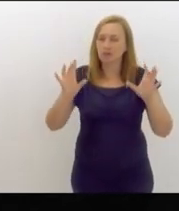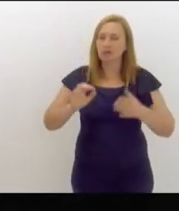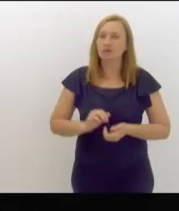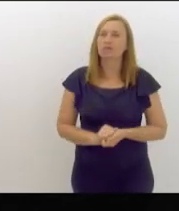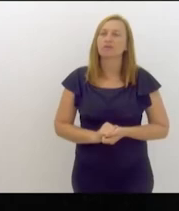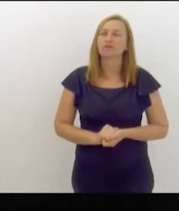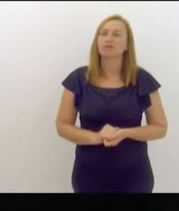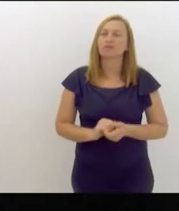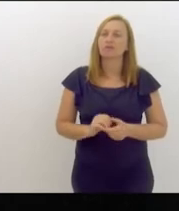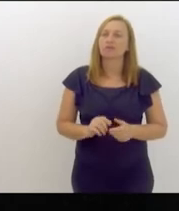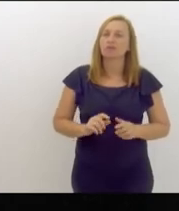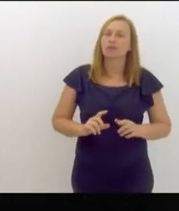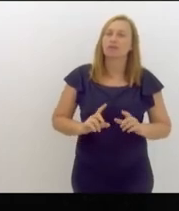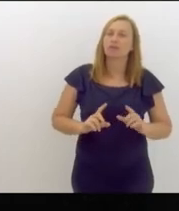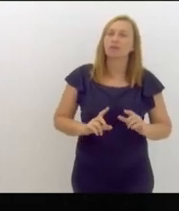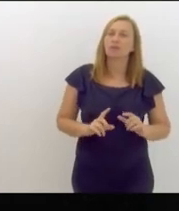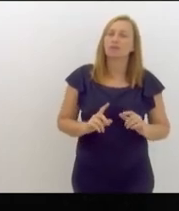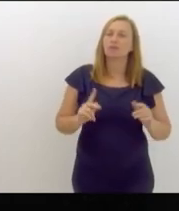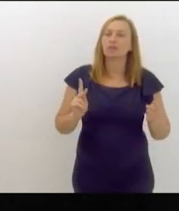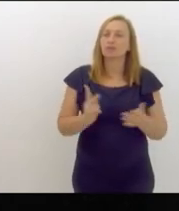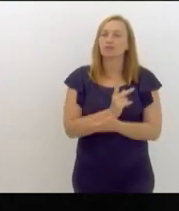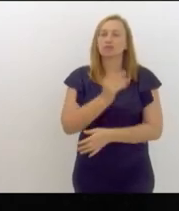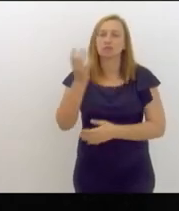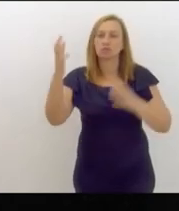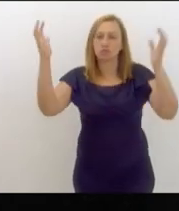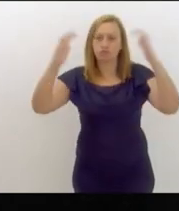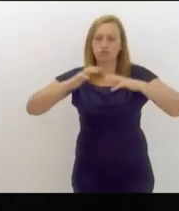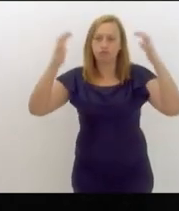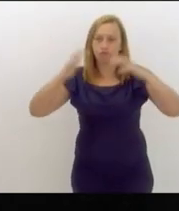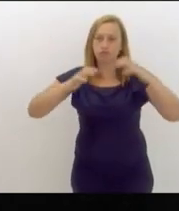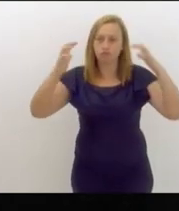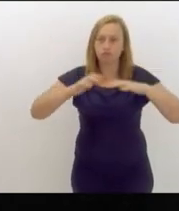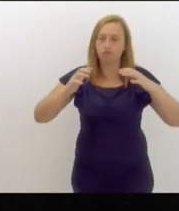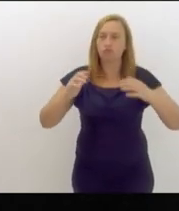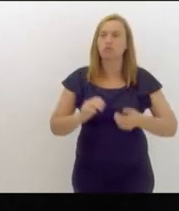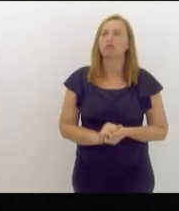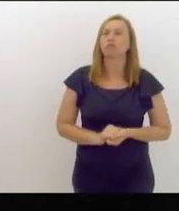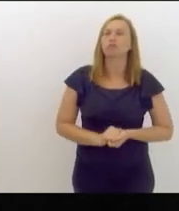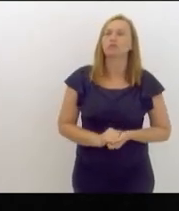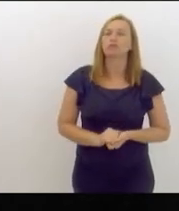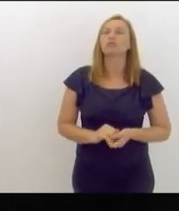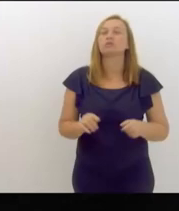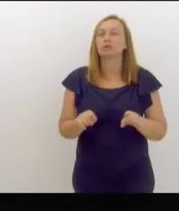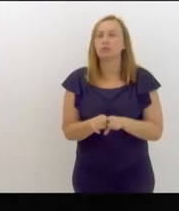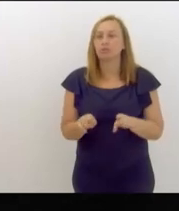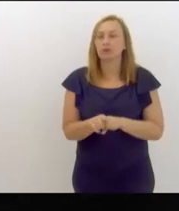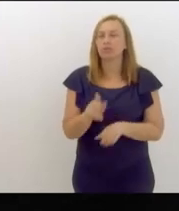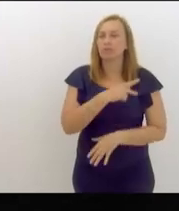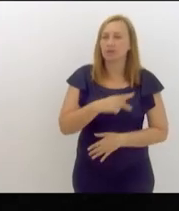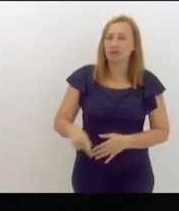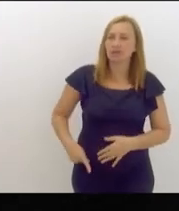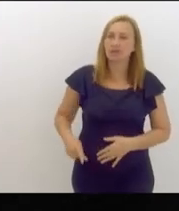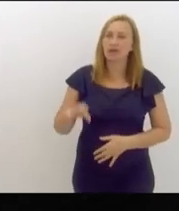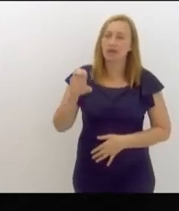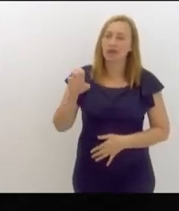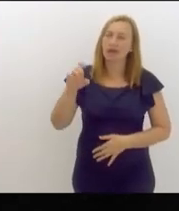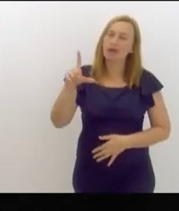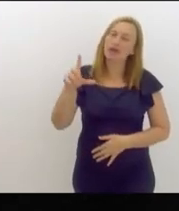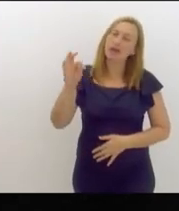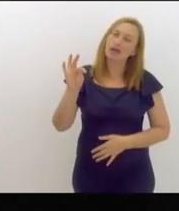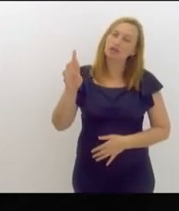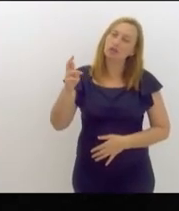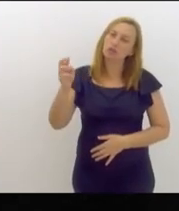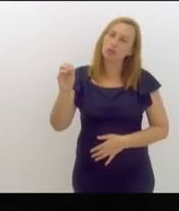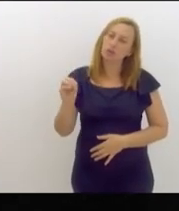os efeitos das chuvas e temporais no Rio de Janeiro presidente da Eletrobras entre 2003 e